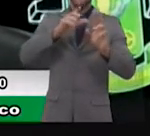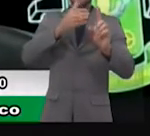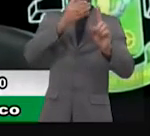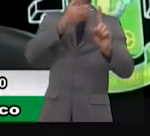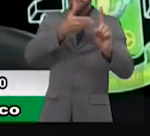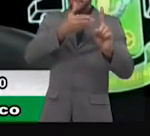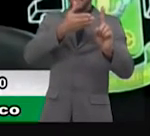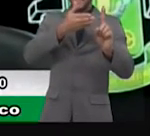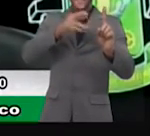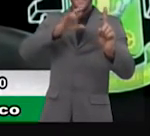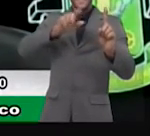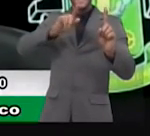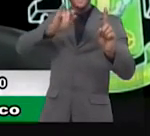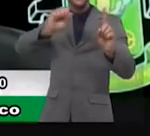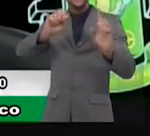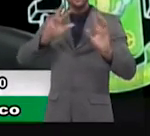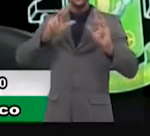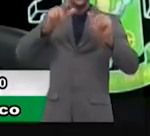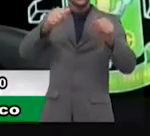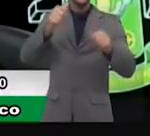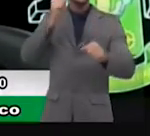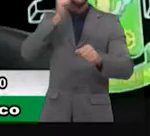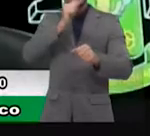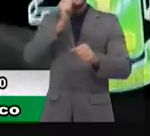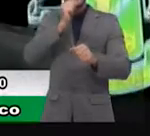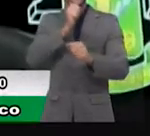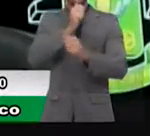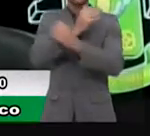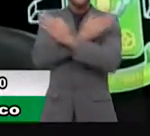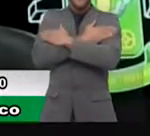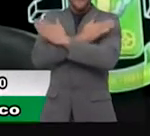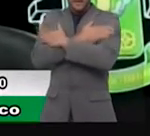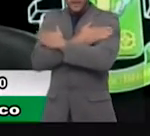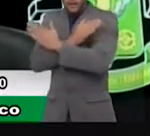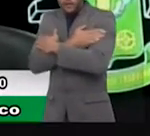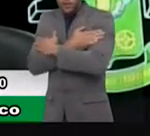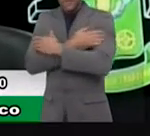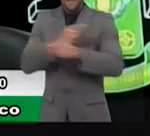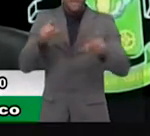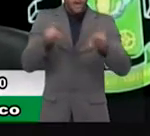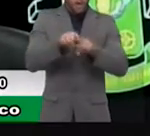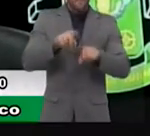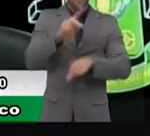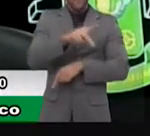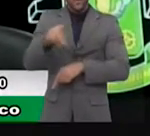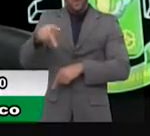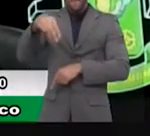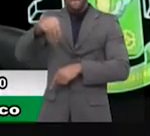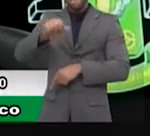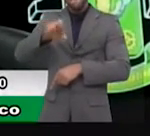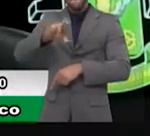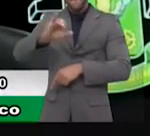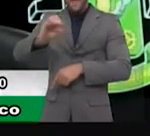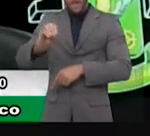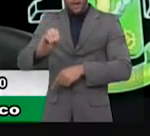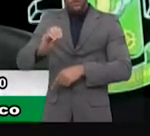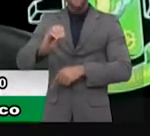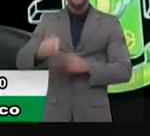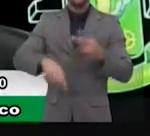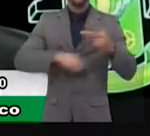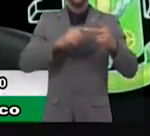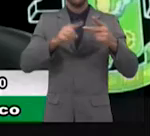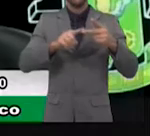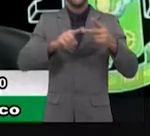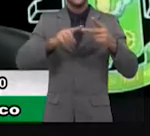nosso abraço a todas as mulheres. Em nome do professor Mário Luiz, quero deixar aqui, do seu Jair, do Toniolo,